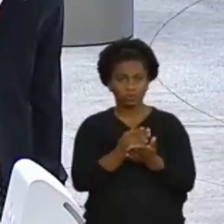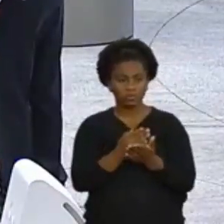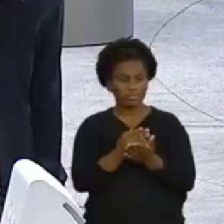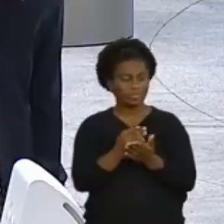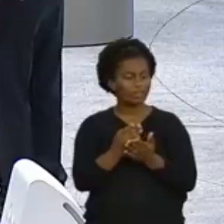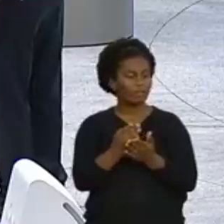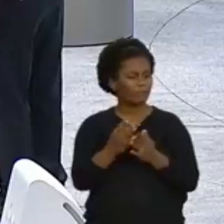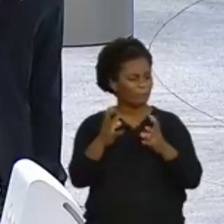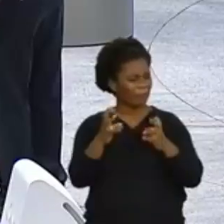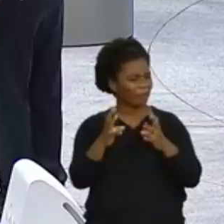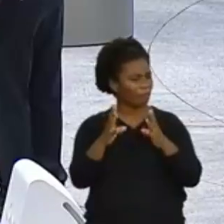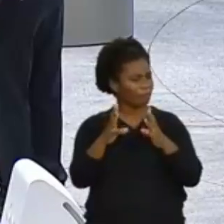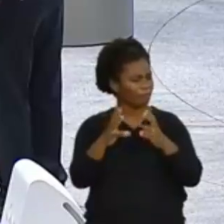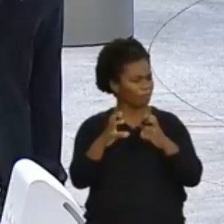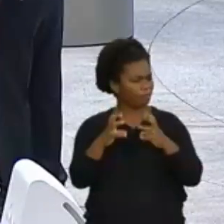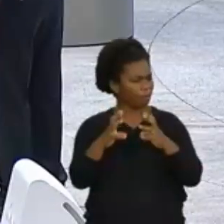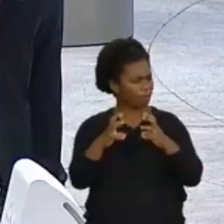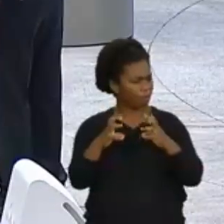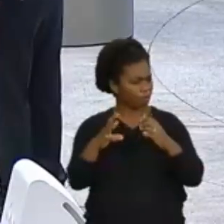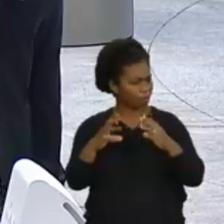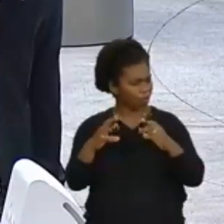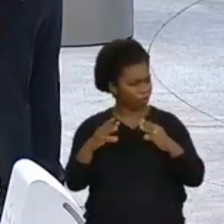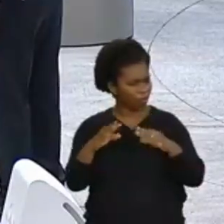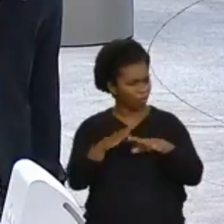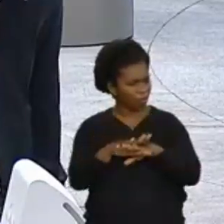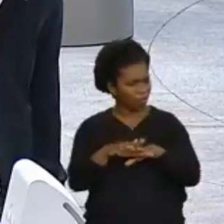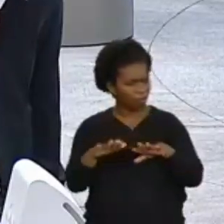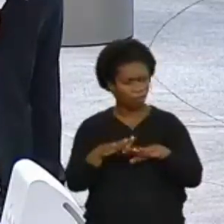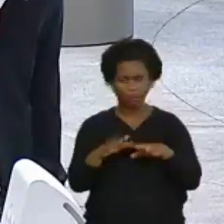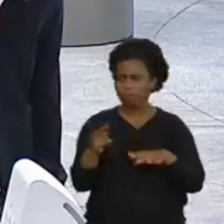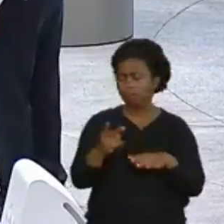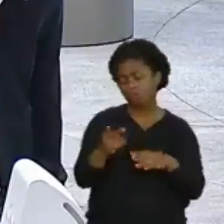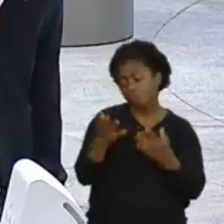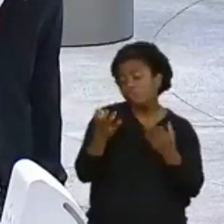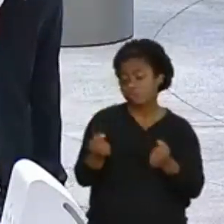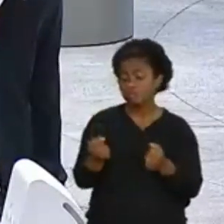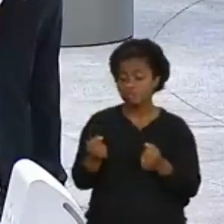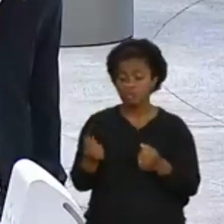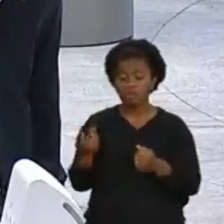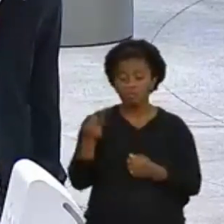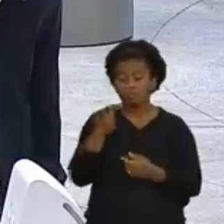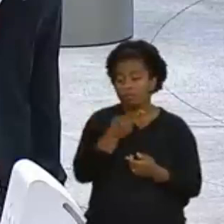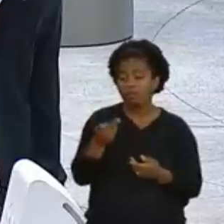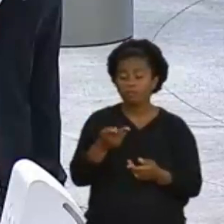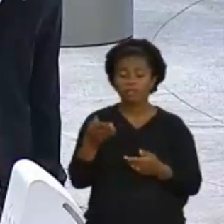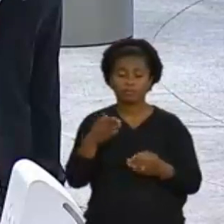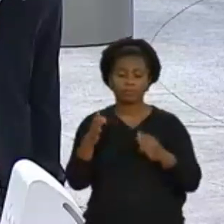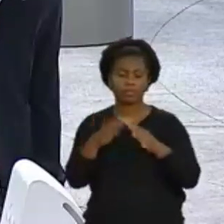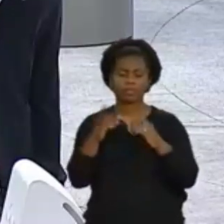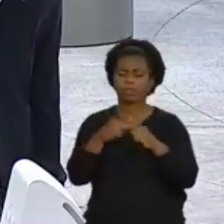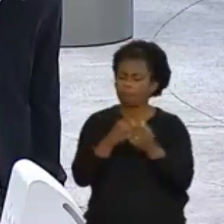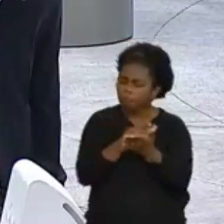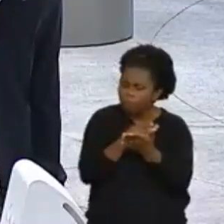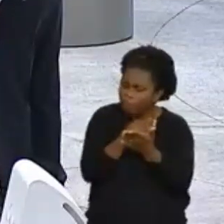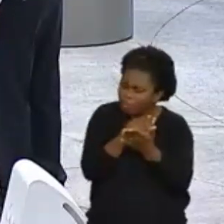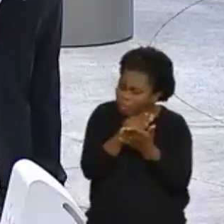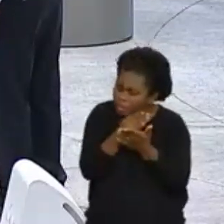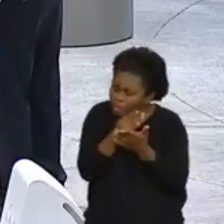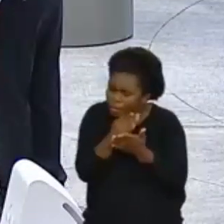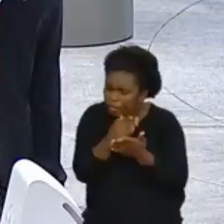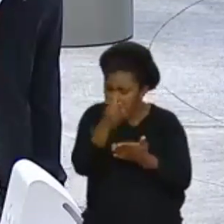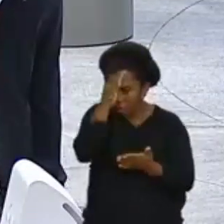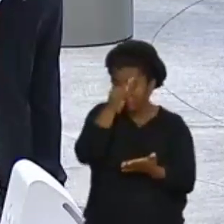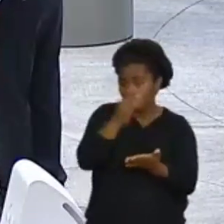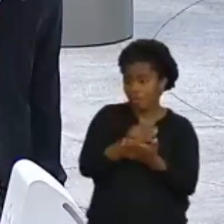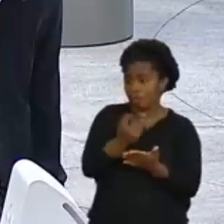igreja, aceitavam os convites para vir na igreja, os dois juntos, e começaram, caminhando devagarzinho na fé, tomaram a decisão